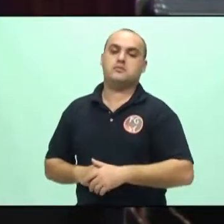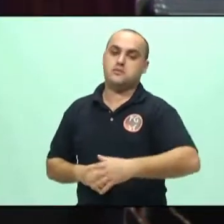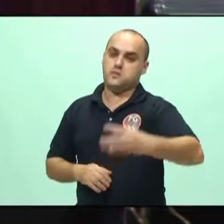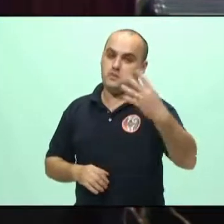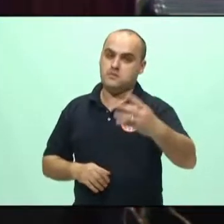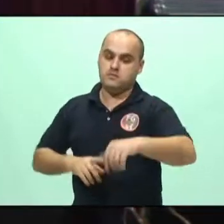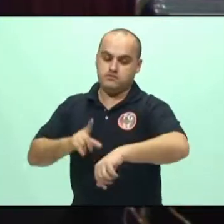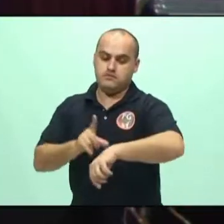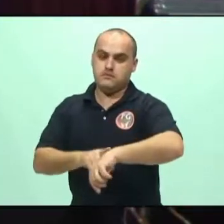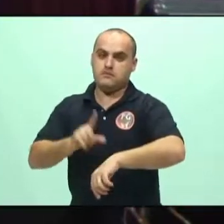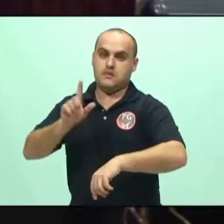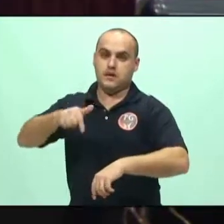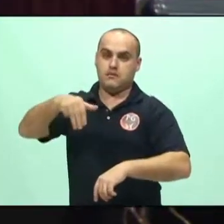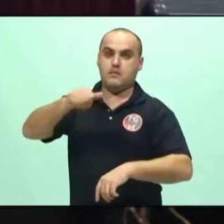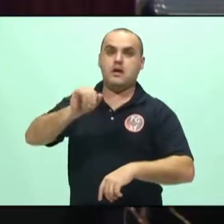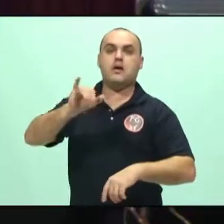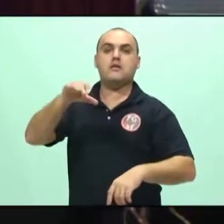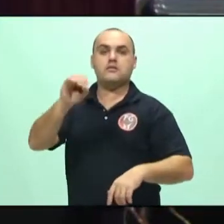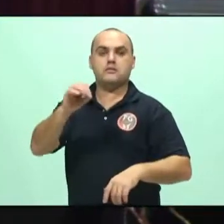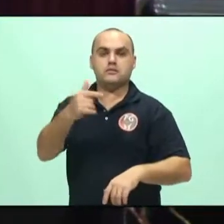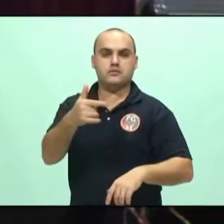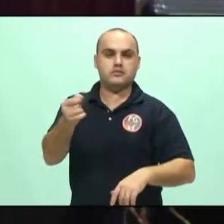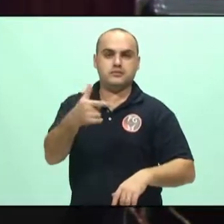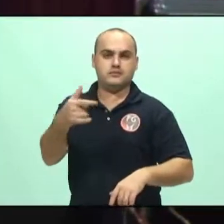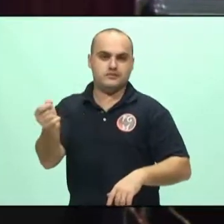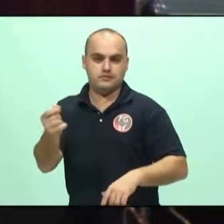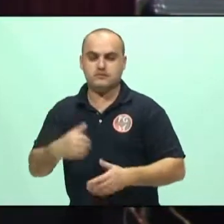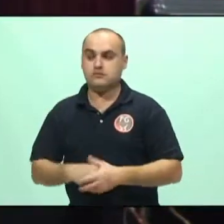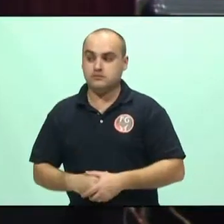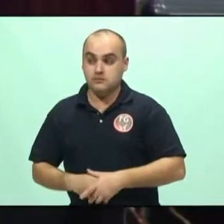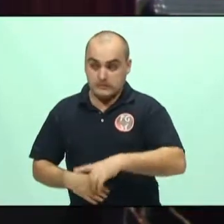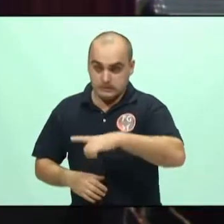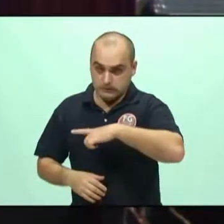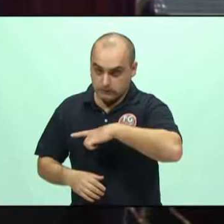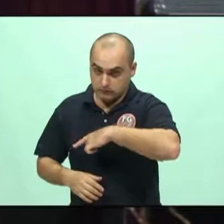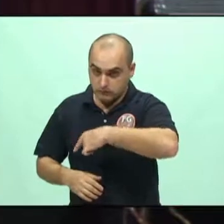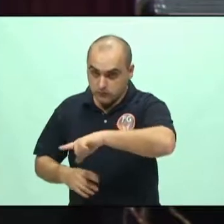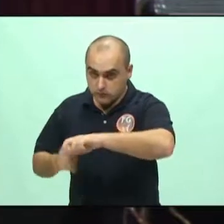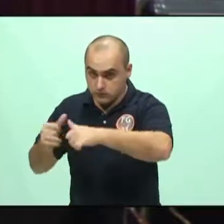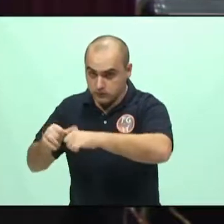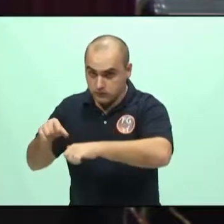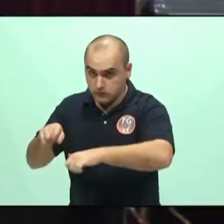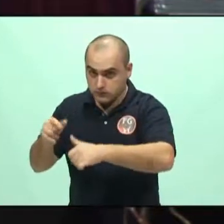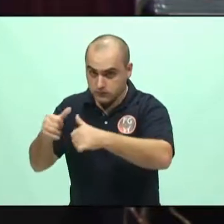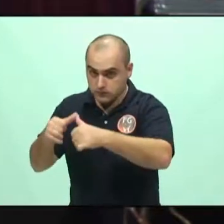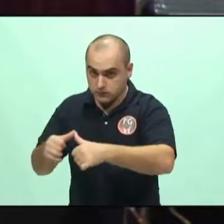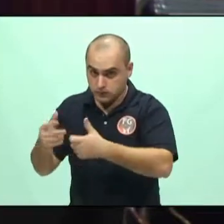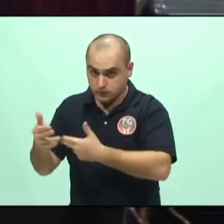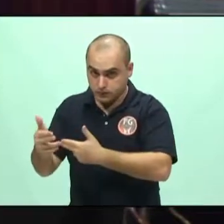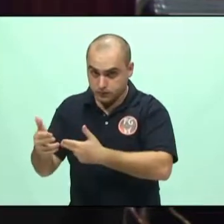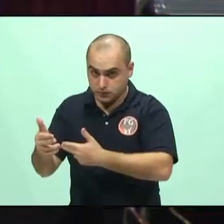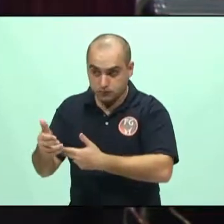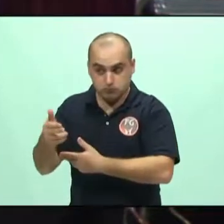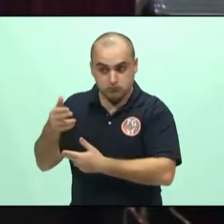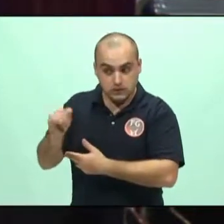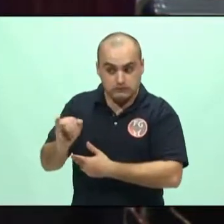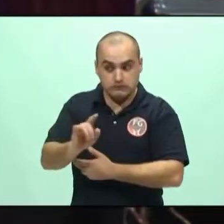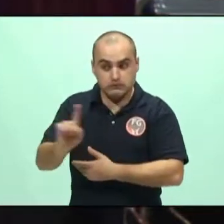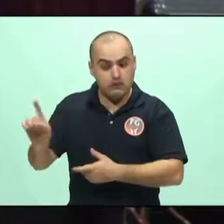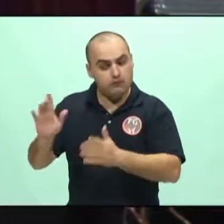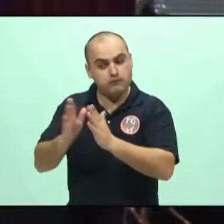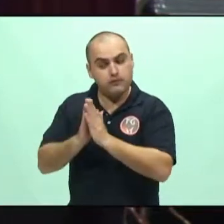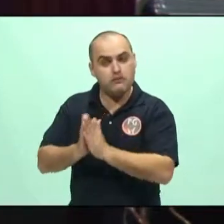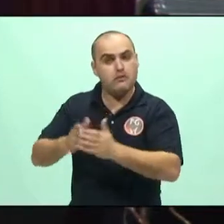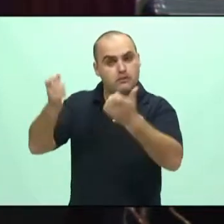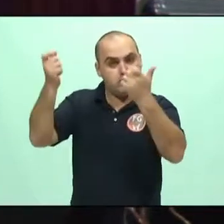era a maio de 2020 existe para este prazo será mantido caso contrário informar a data